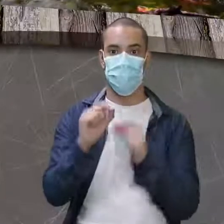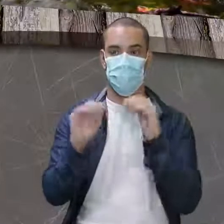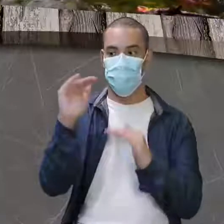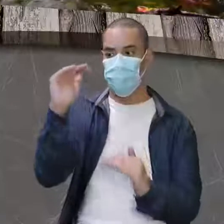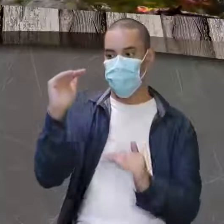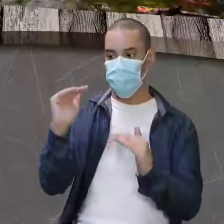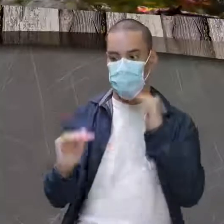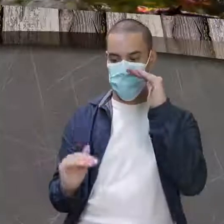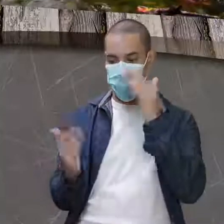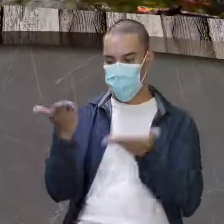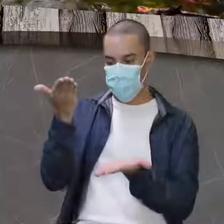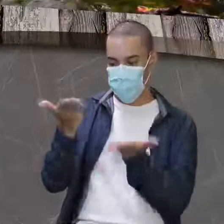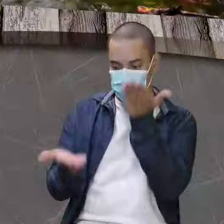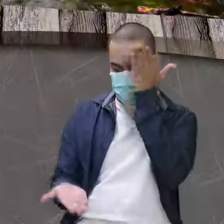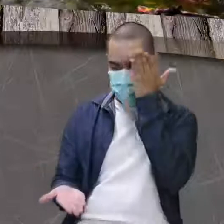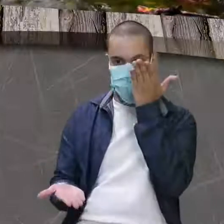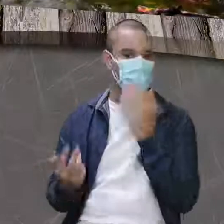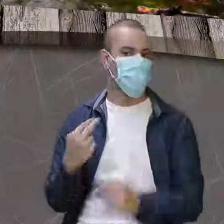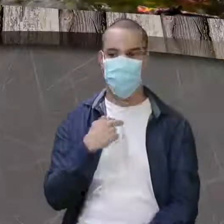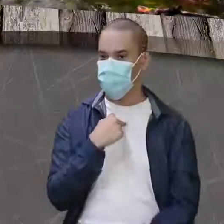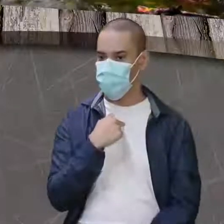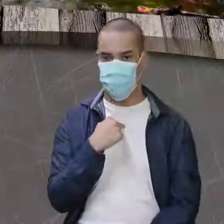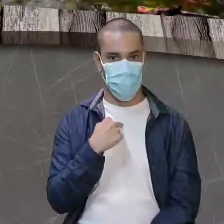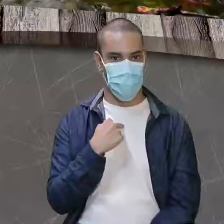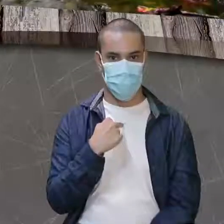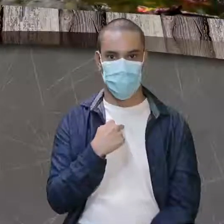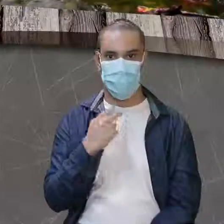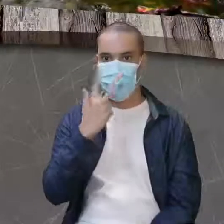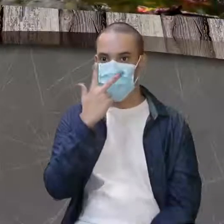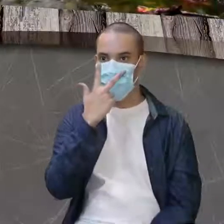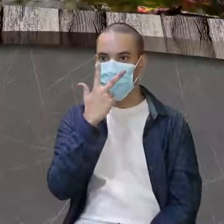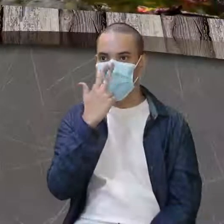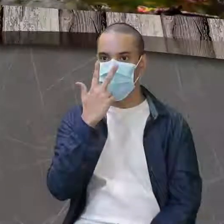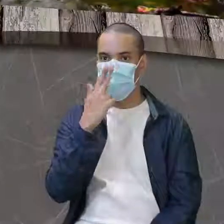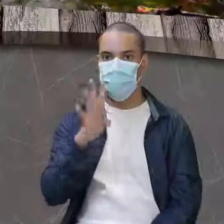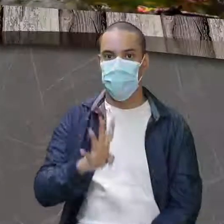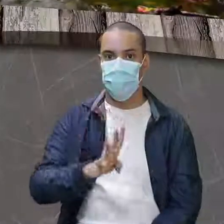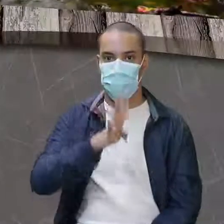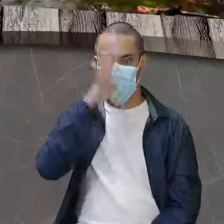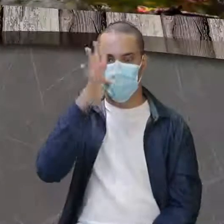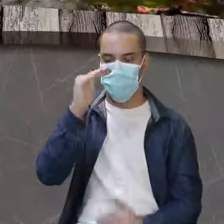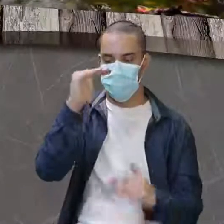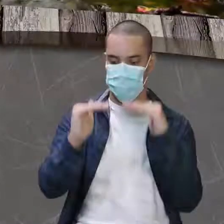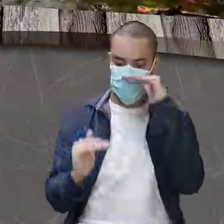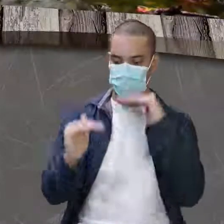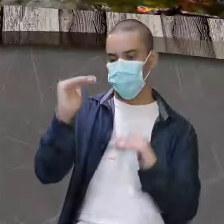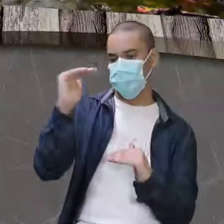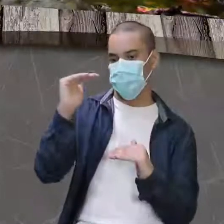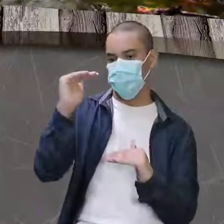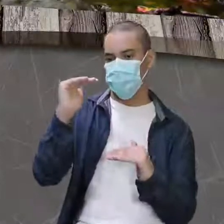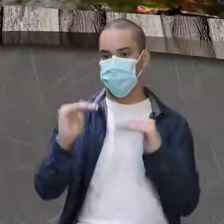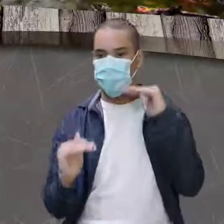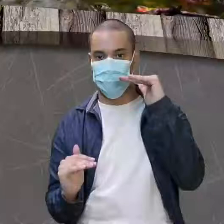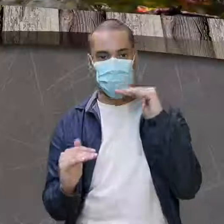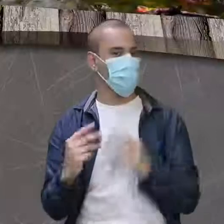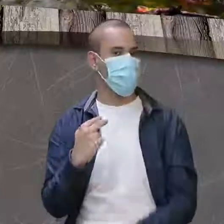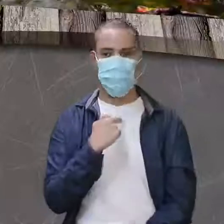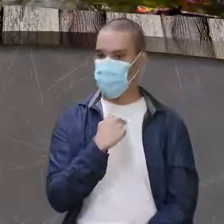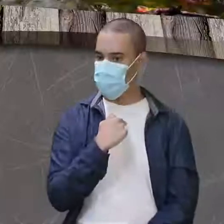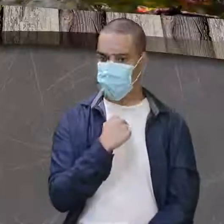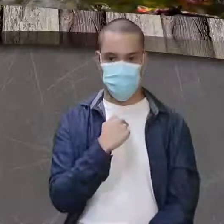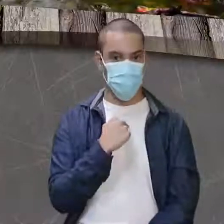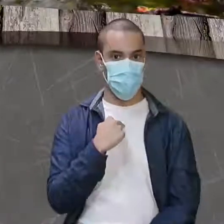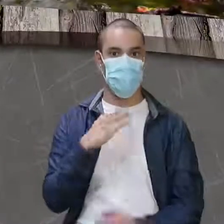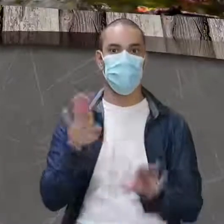essas diferenças. Uma coisa muito maior ou concentrada, em grande concentração, pode